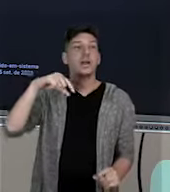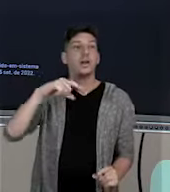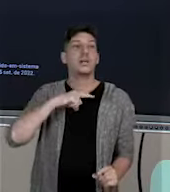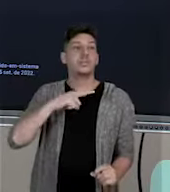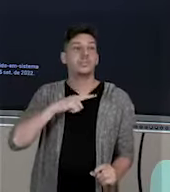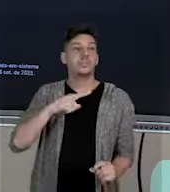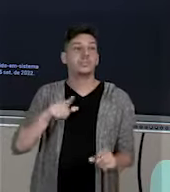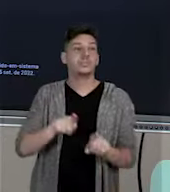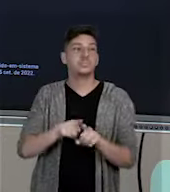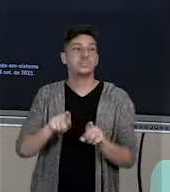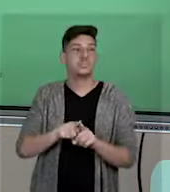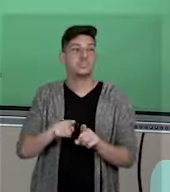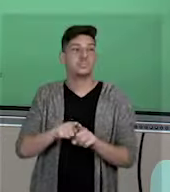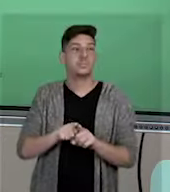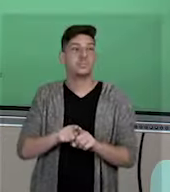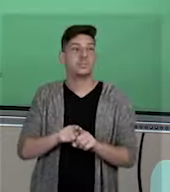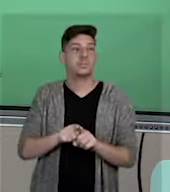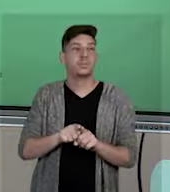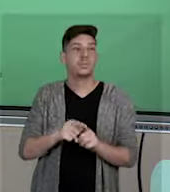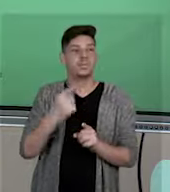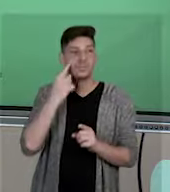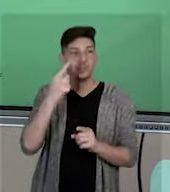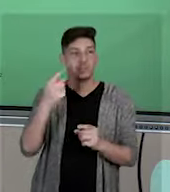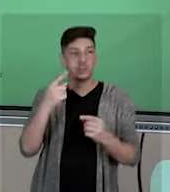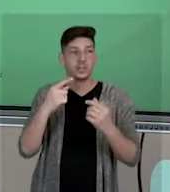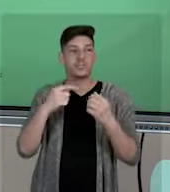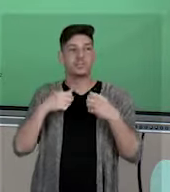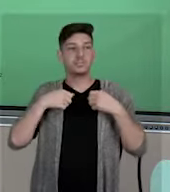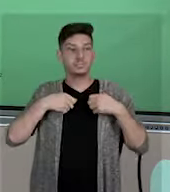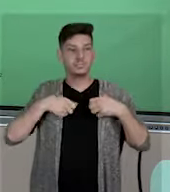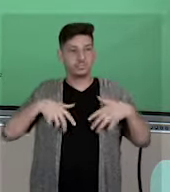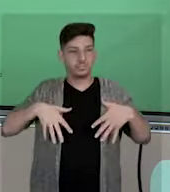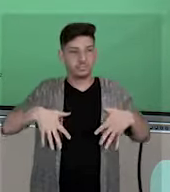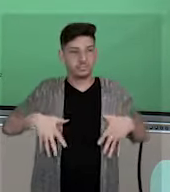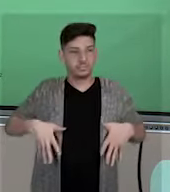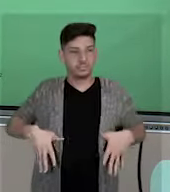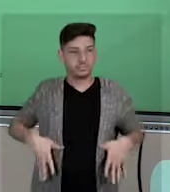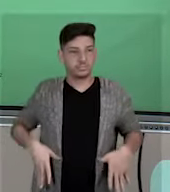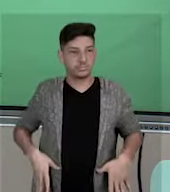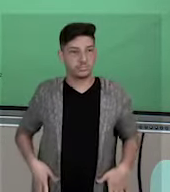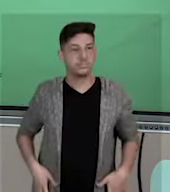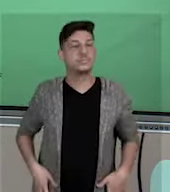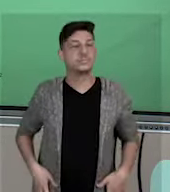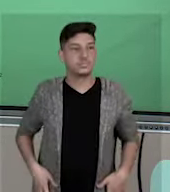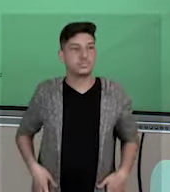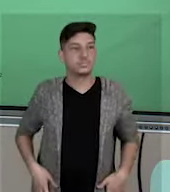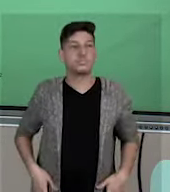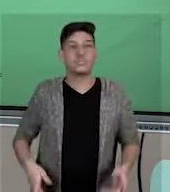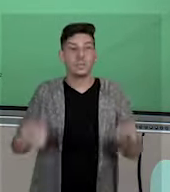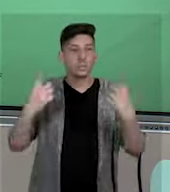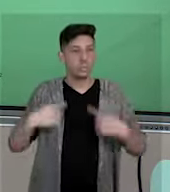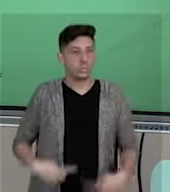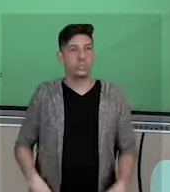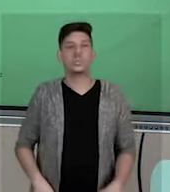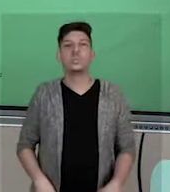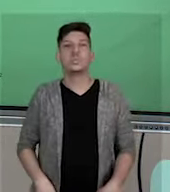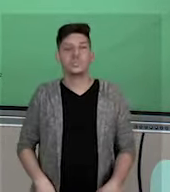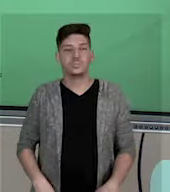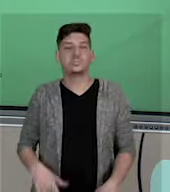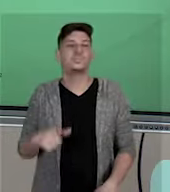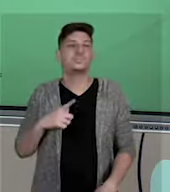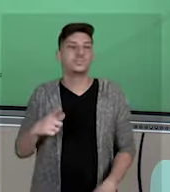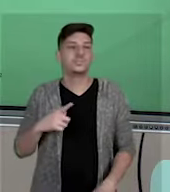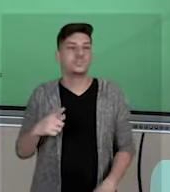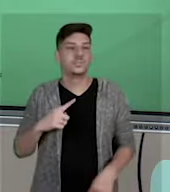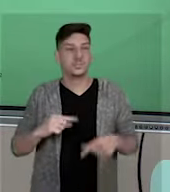ter a separação, né, de todos os nervos aqui que vão partir ao longo do nosso corpo, de todas as terminações nervosas